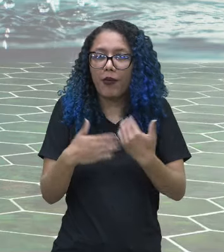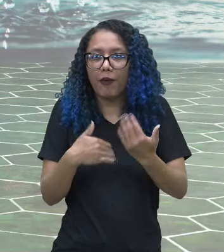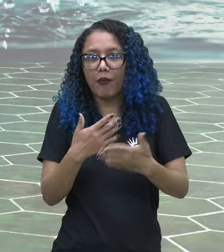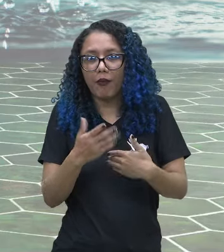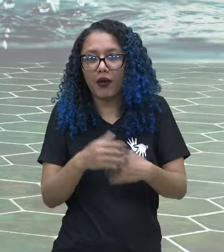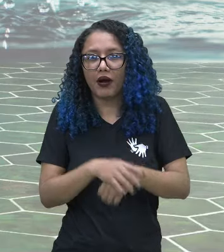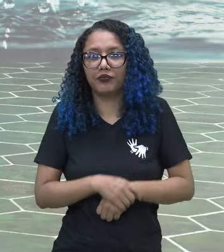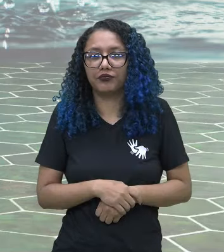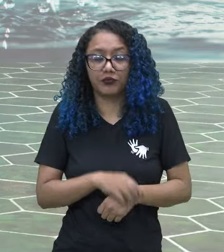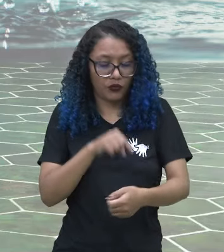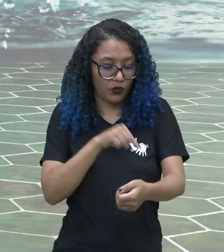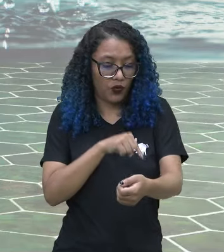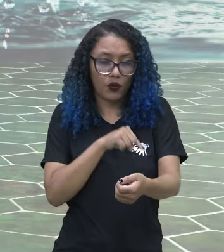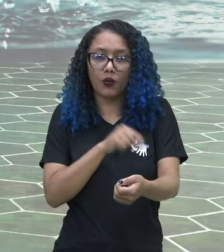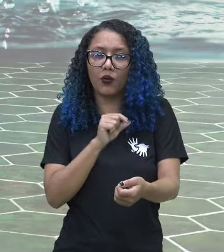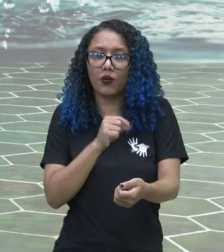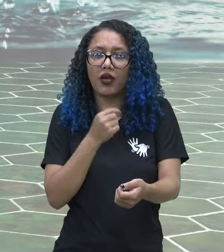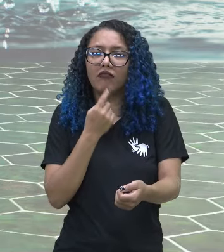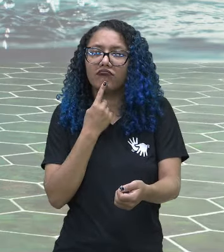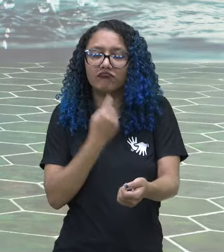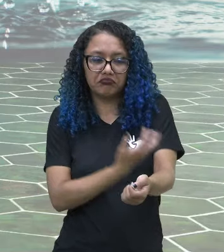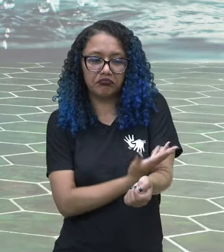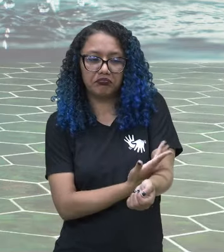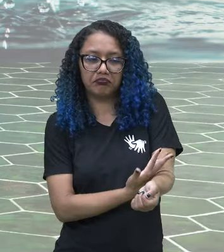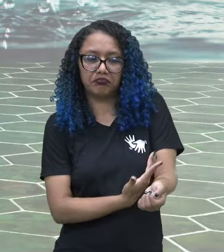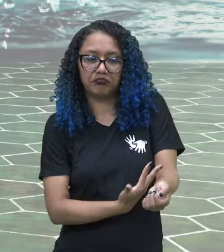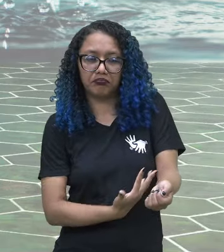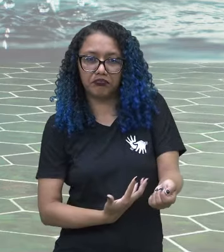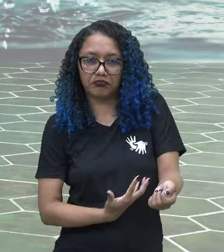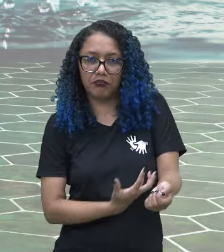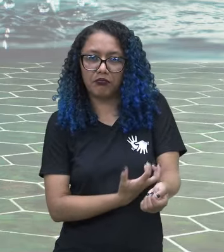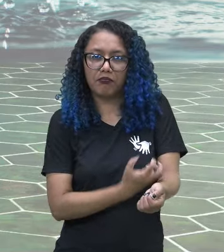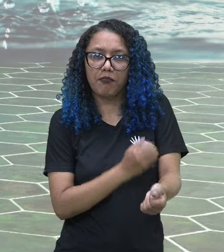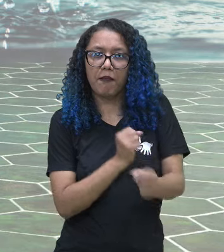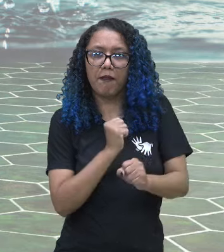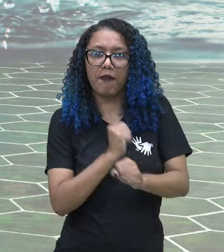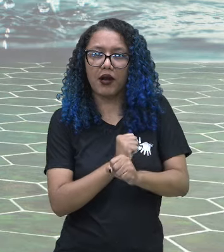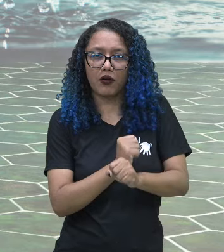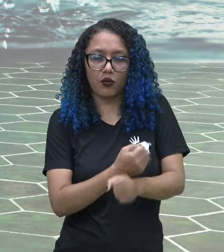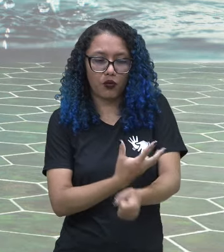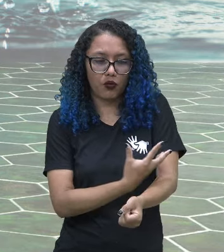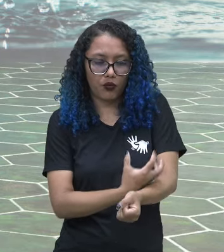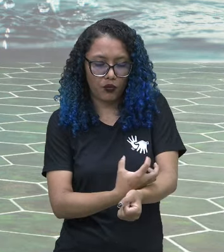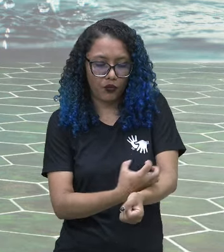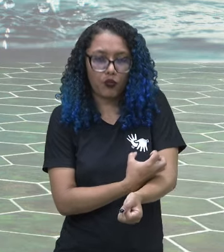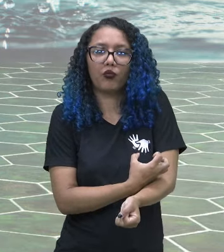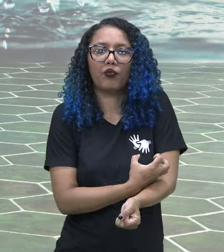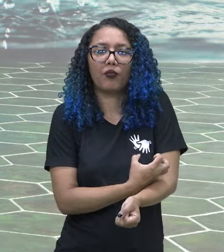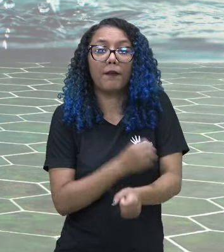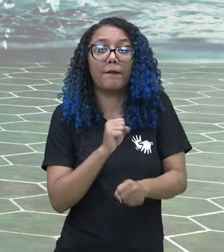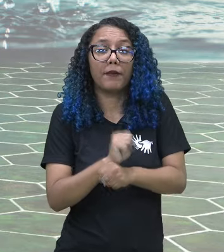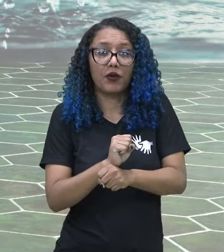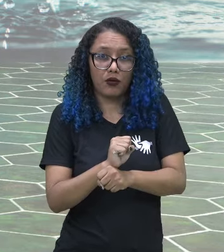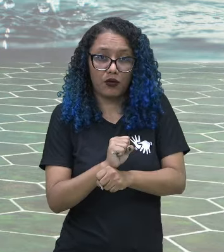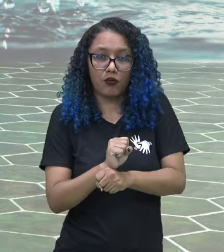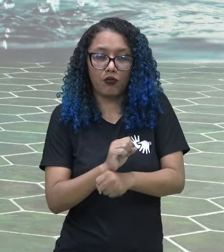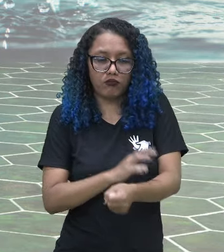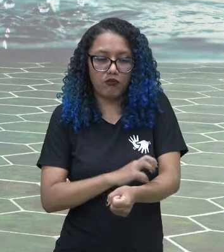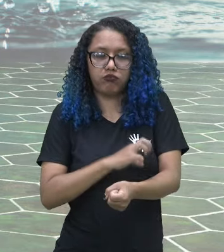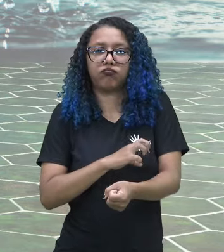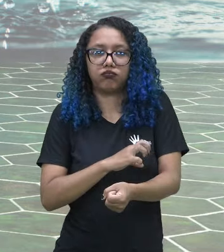aquele local que estava em ferimento e estava saindo sangue, ele começou a coagular. Então, aí a vitamina K tem